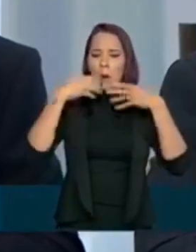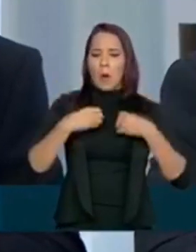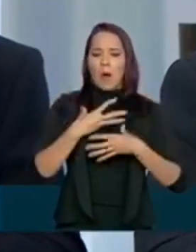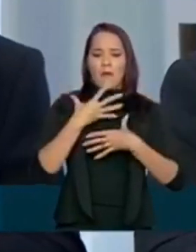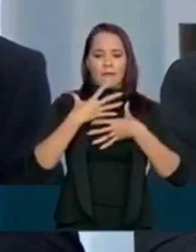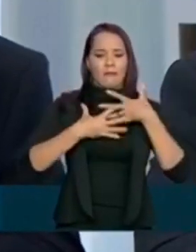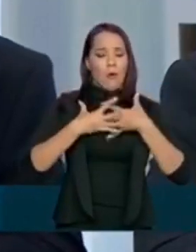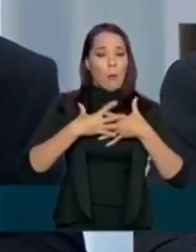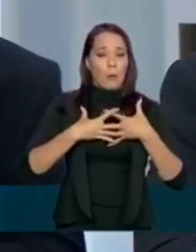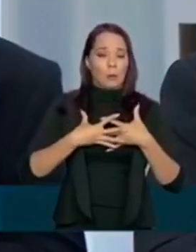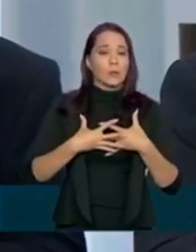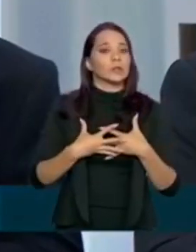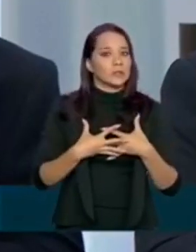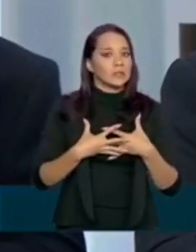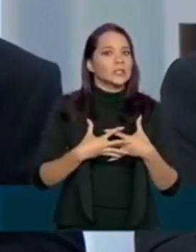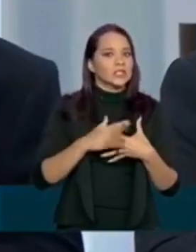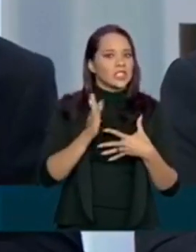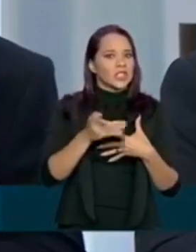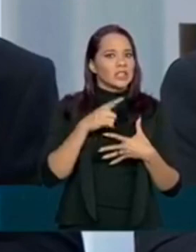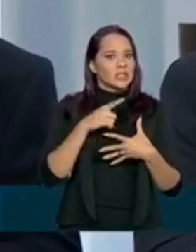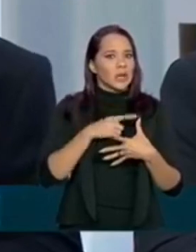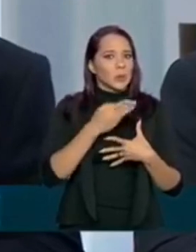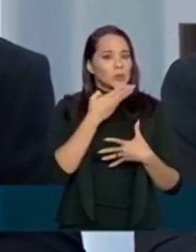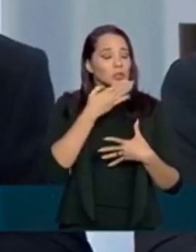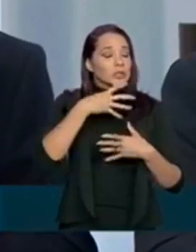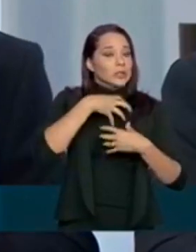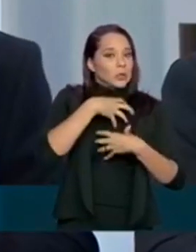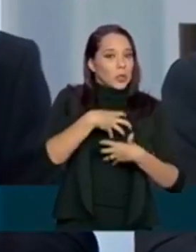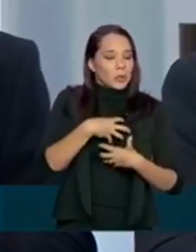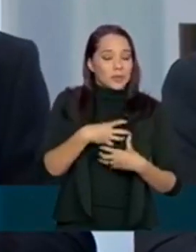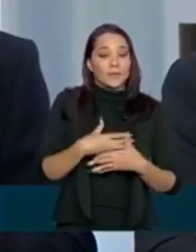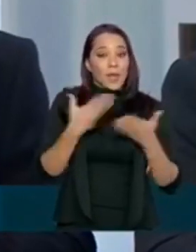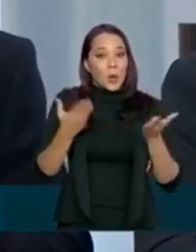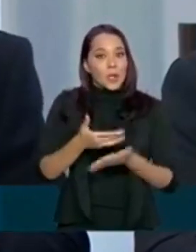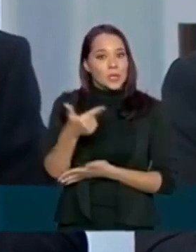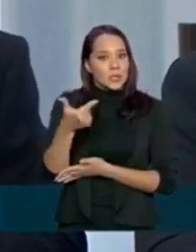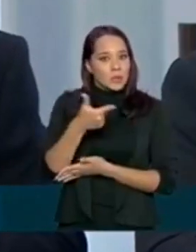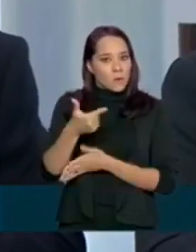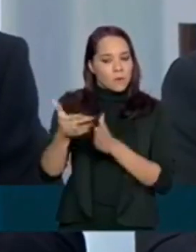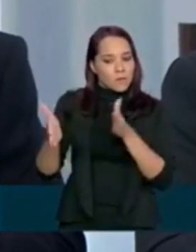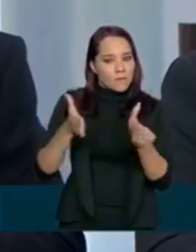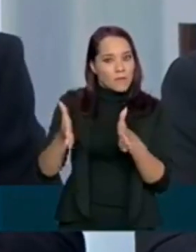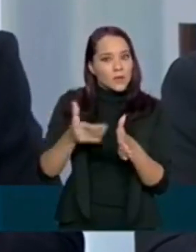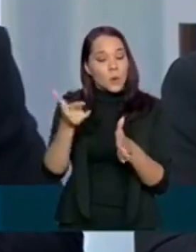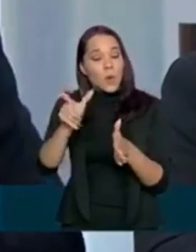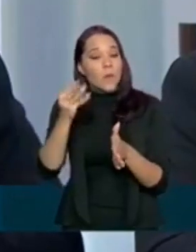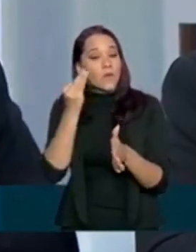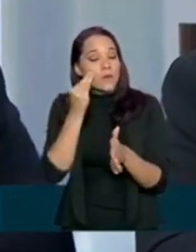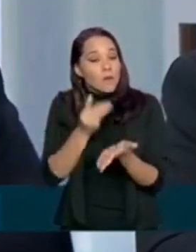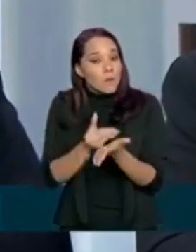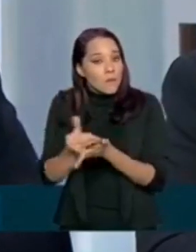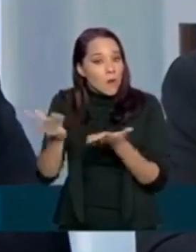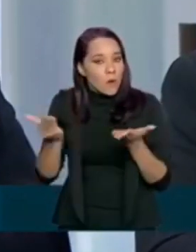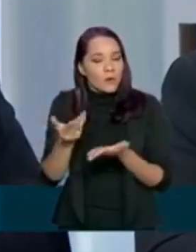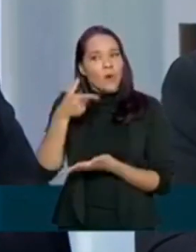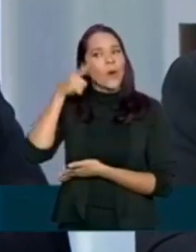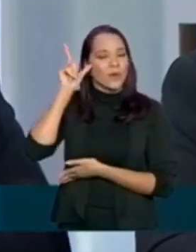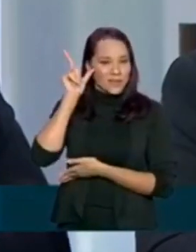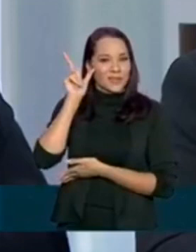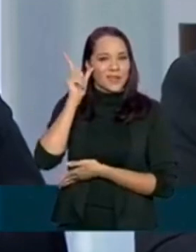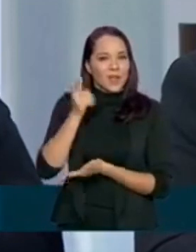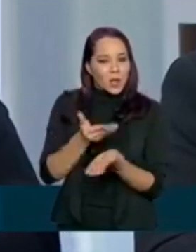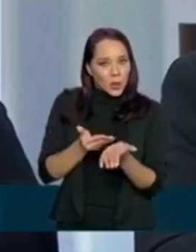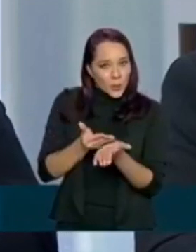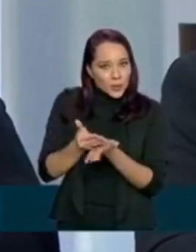pulmão ou seja já pega de um certo nível de sintomas nós estamos começando um outro teste hoje na áreas ontem